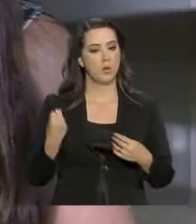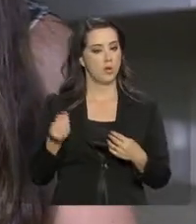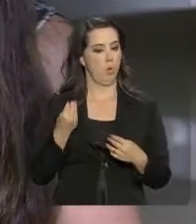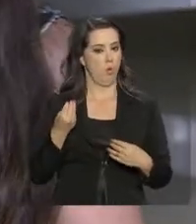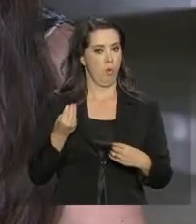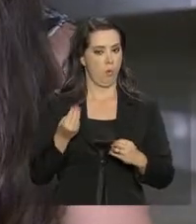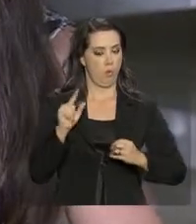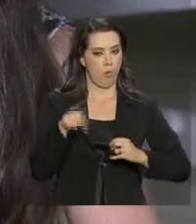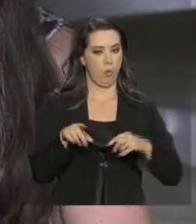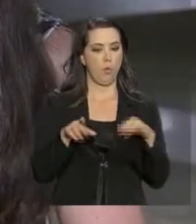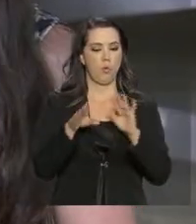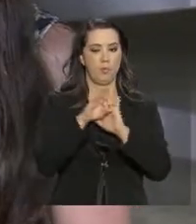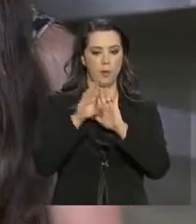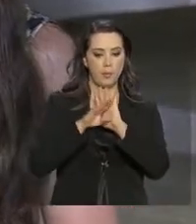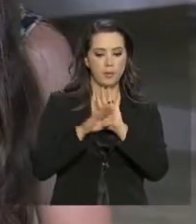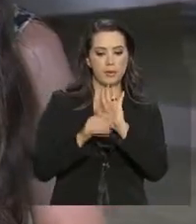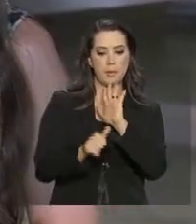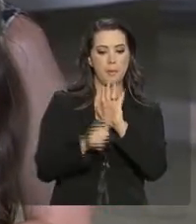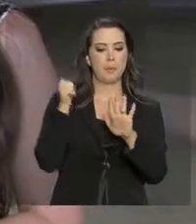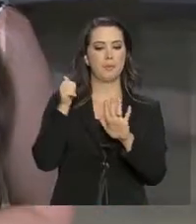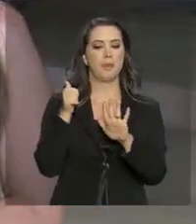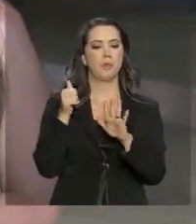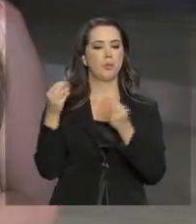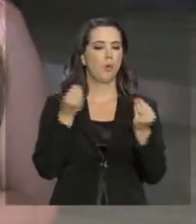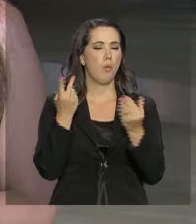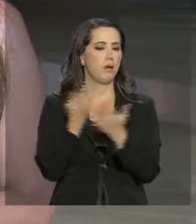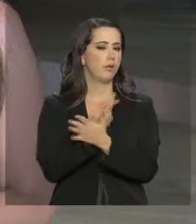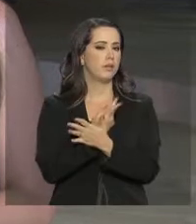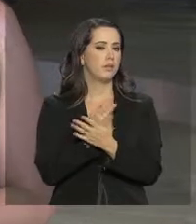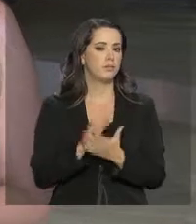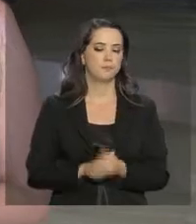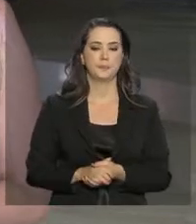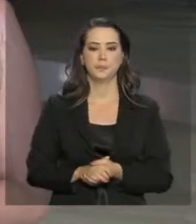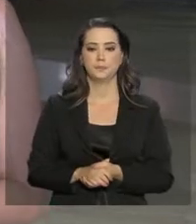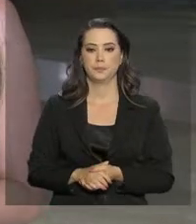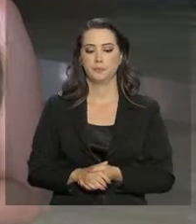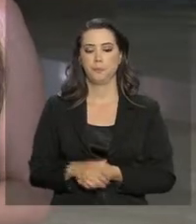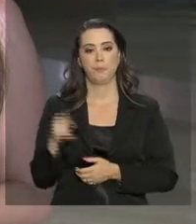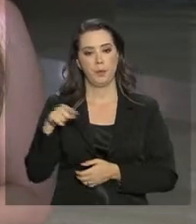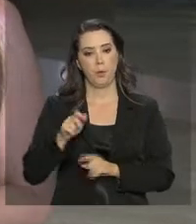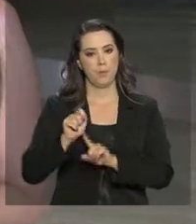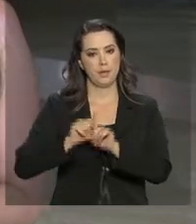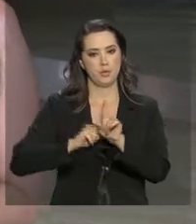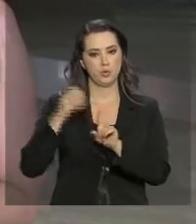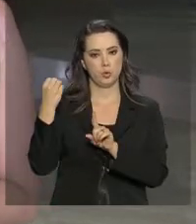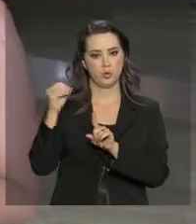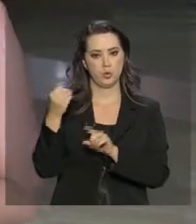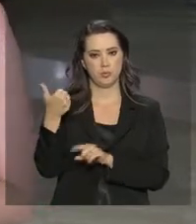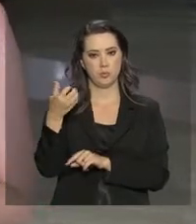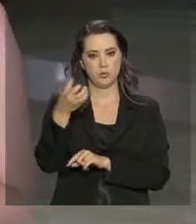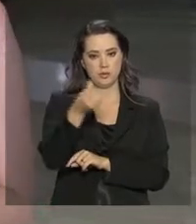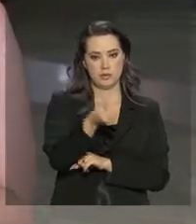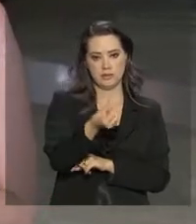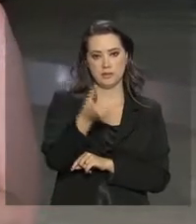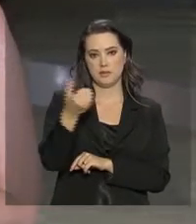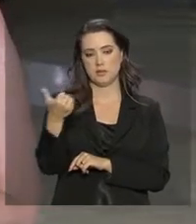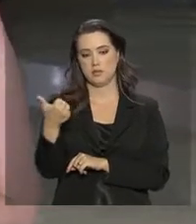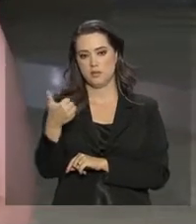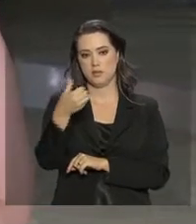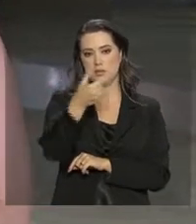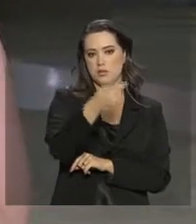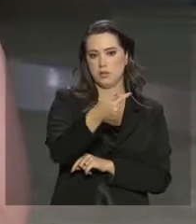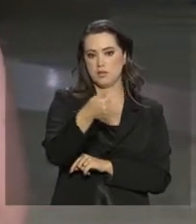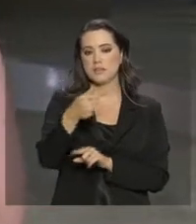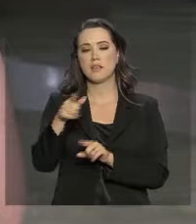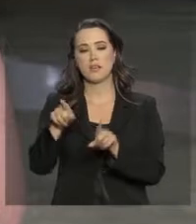do piloto do programa nessas três cidades como mossoró então agora no mês de outubro nos dias 16 17 e 18 nós estaremos